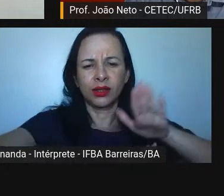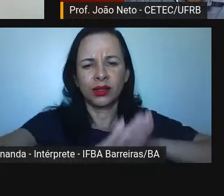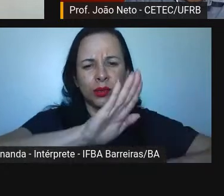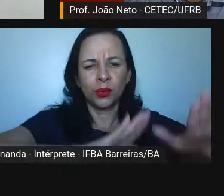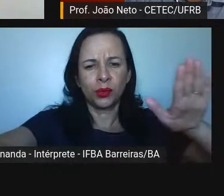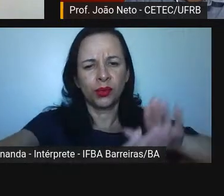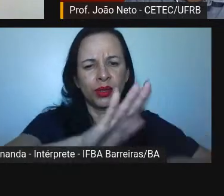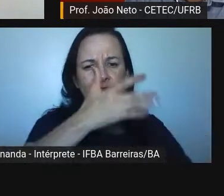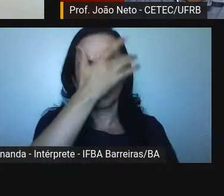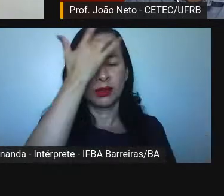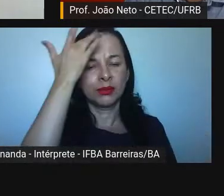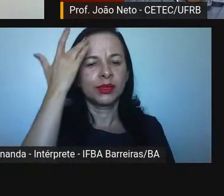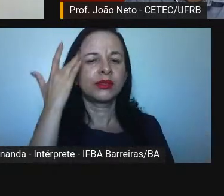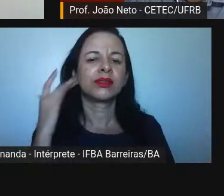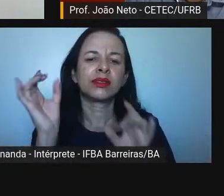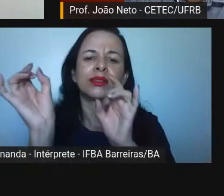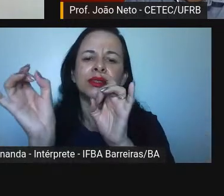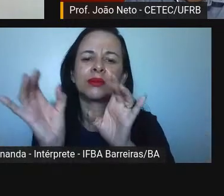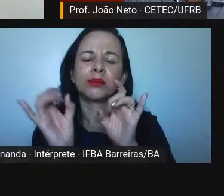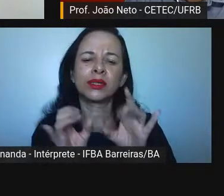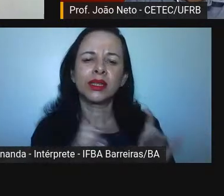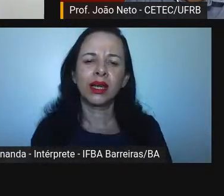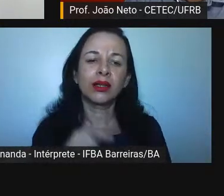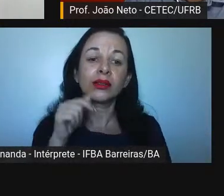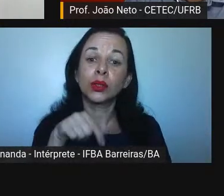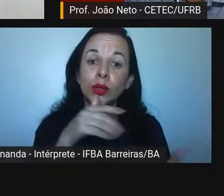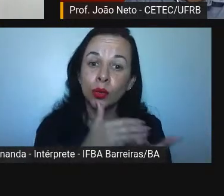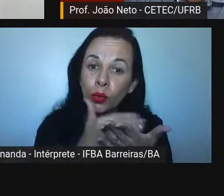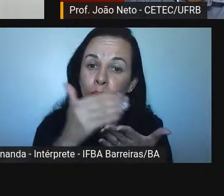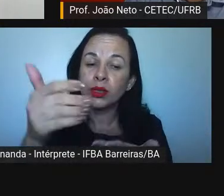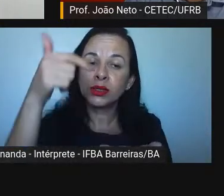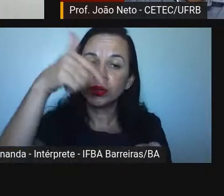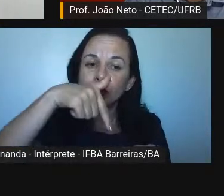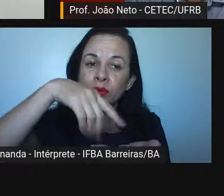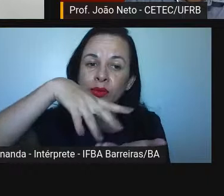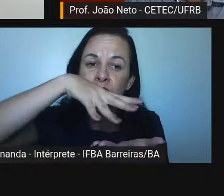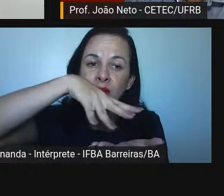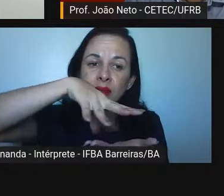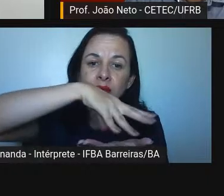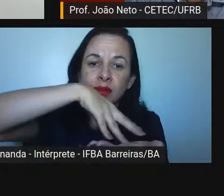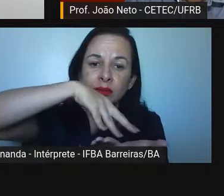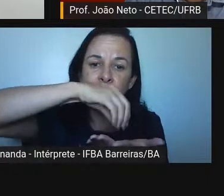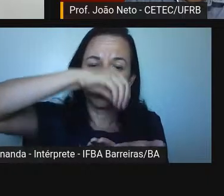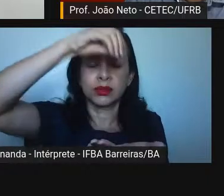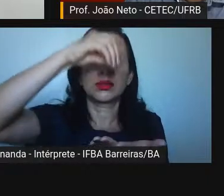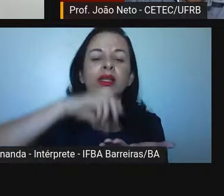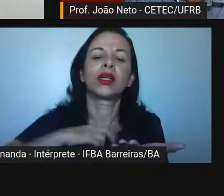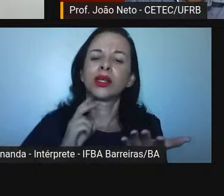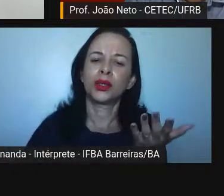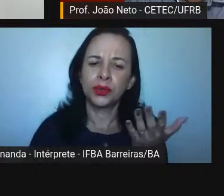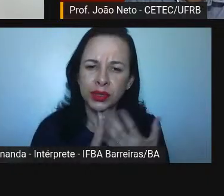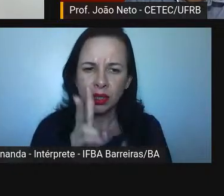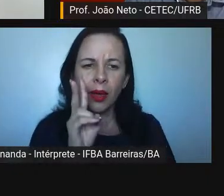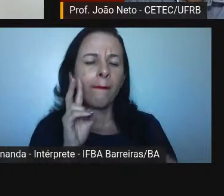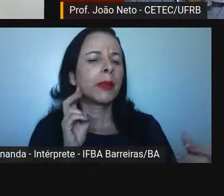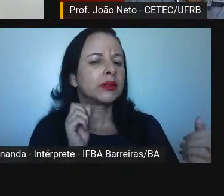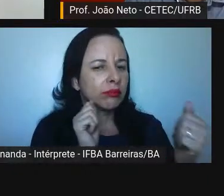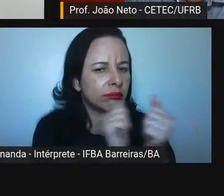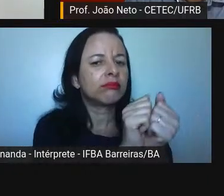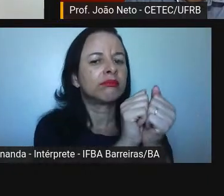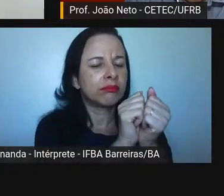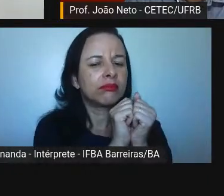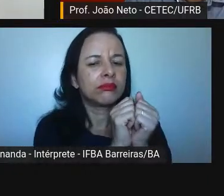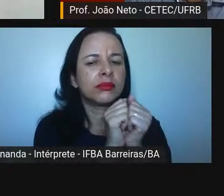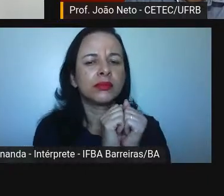pessoas especiais desde que ele foi implantado eu sempre fiz parte né quis fazer parte e